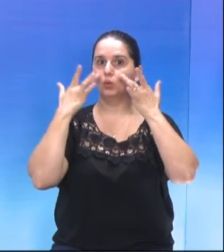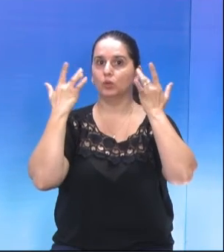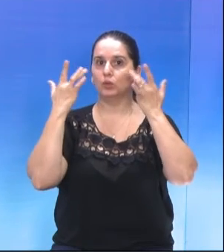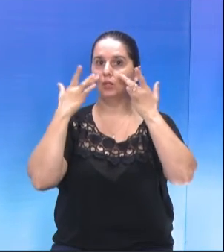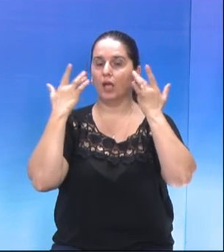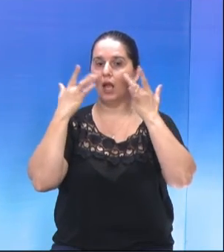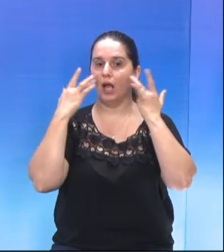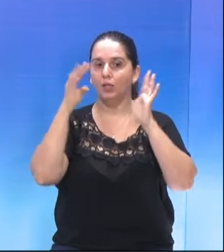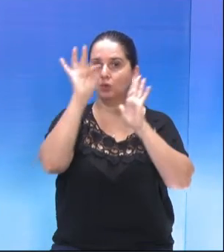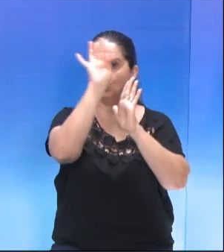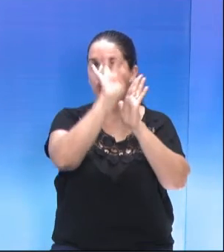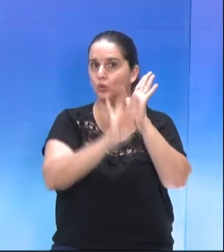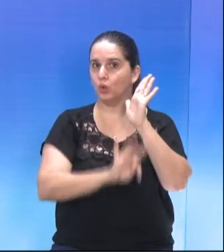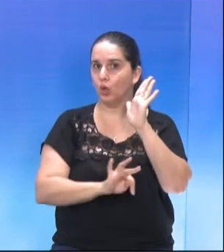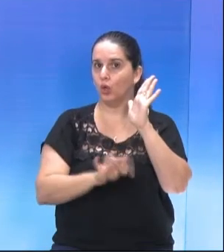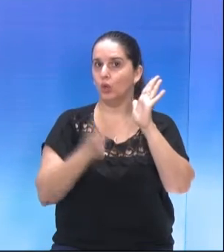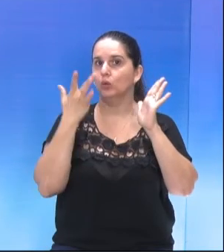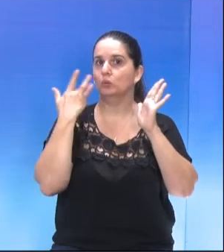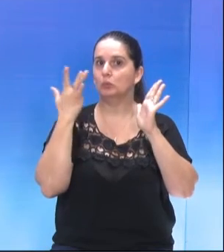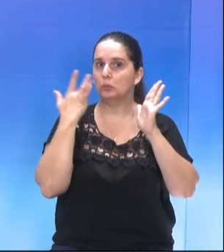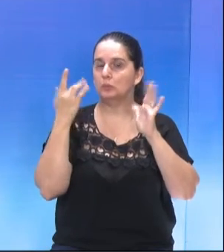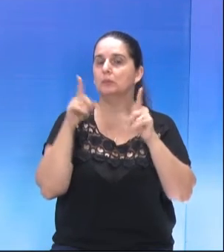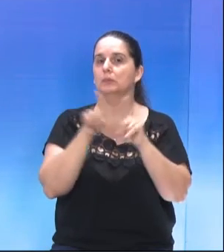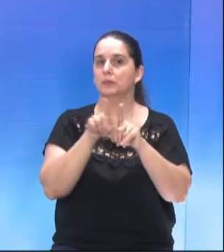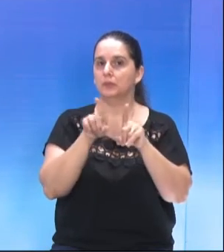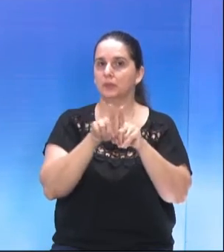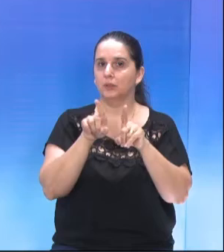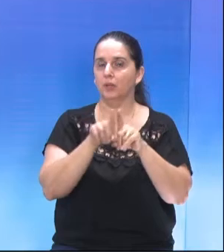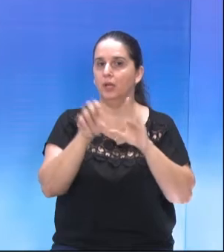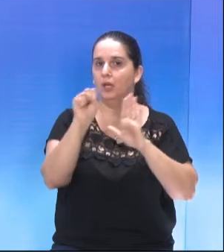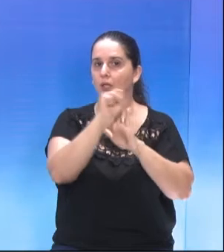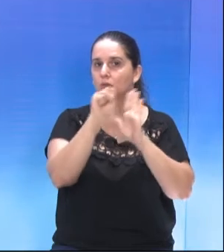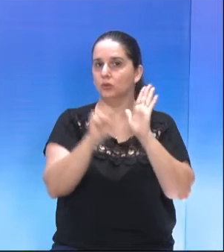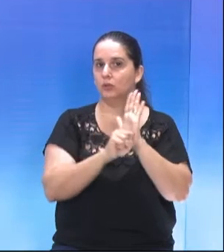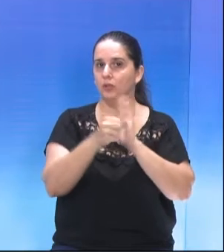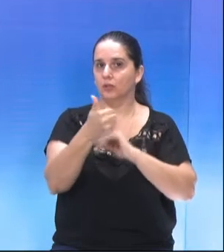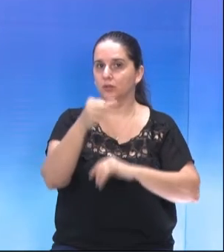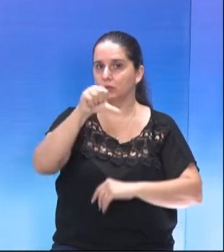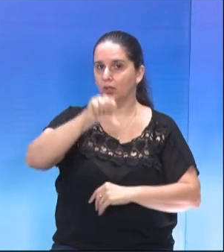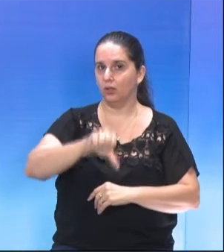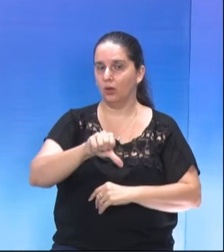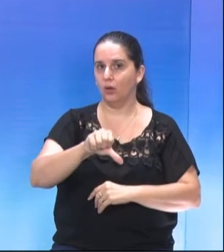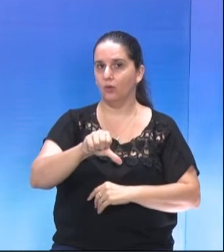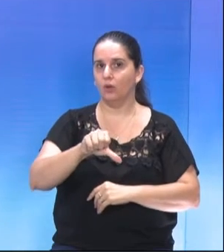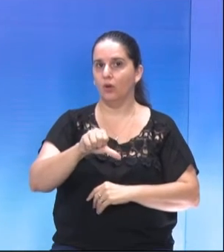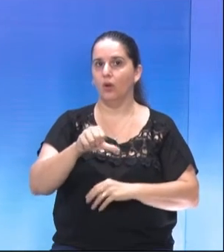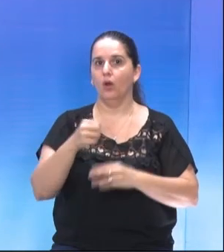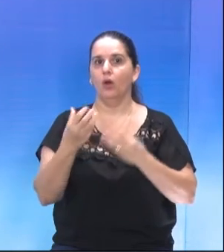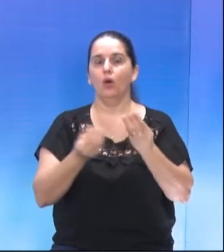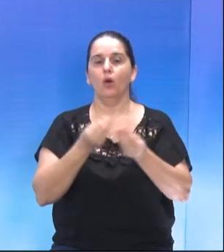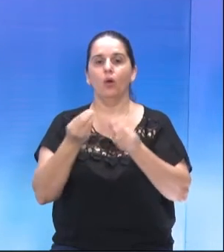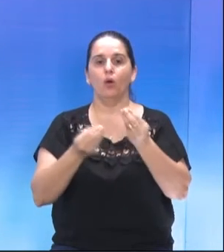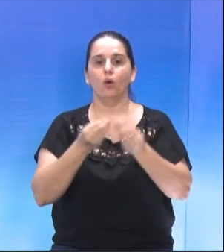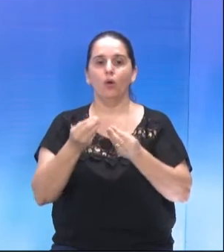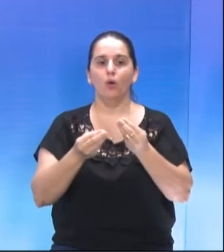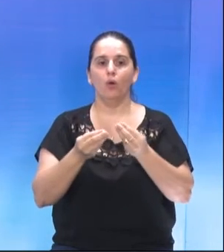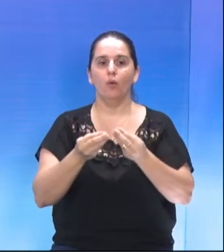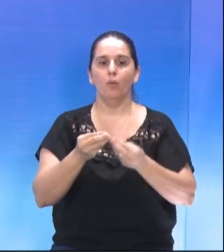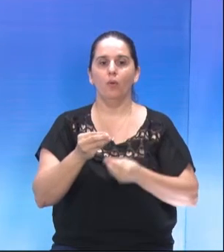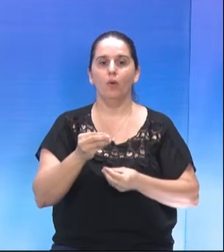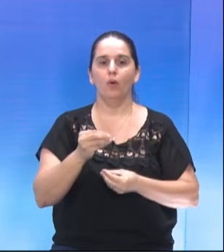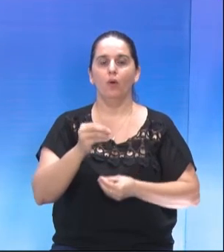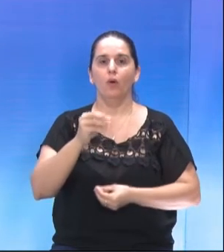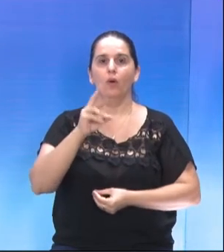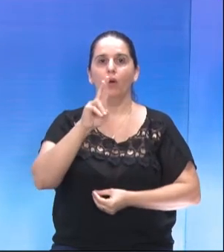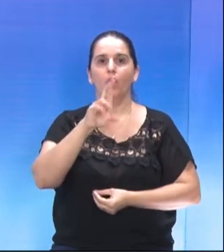literário. Isso envolvia, na época do século XIX, por exemplo, como Richard Wagner, que utilizava